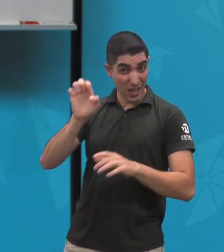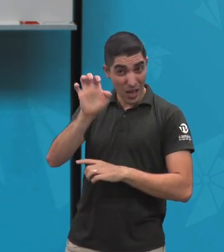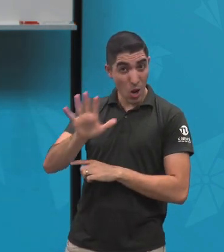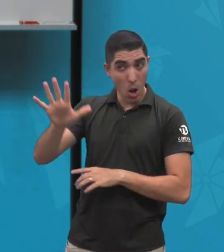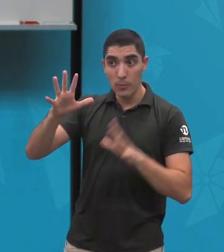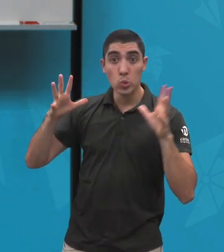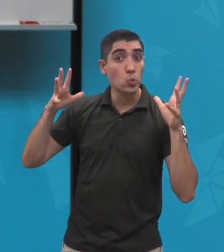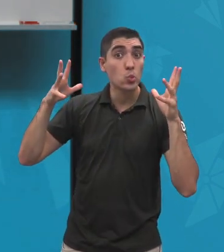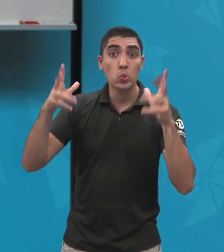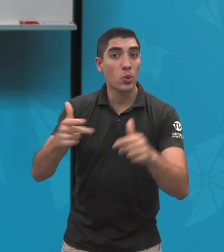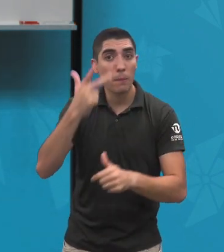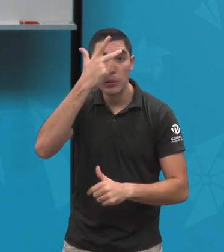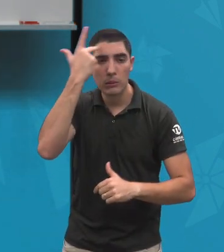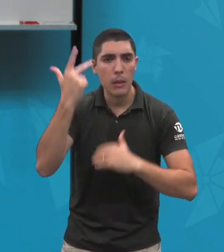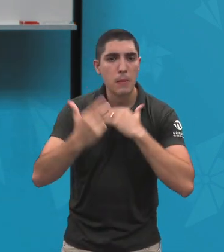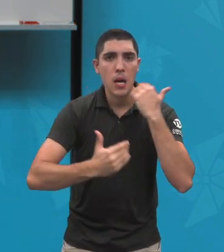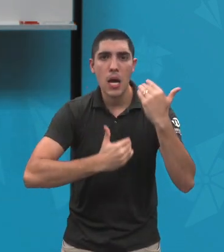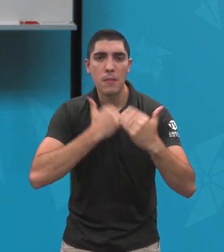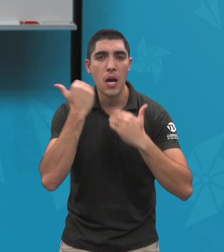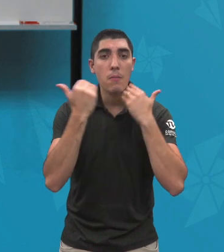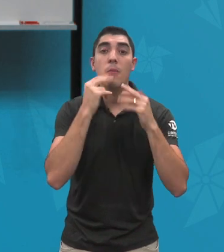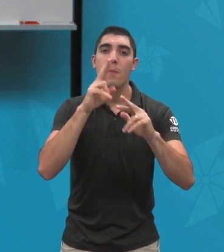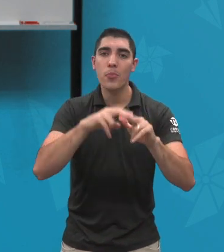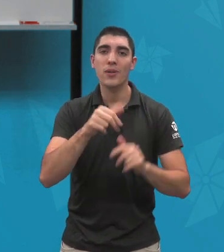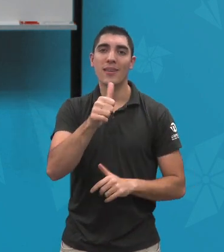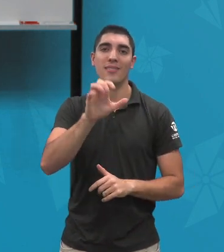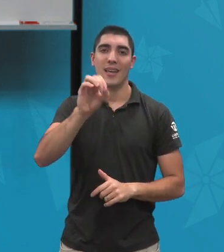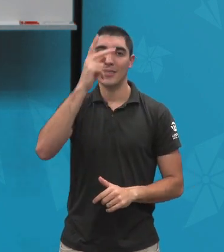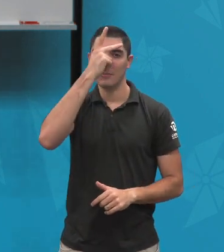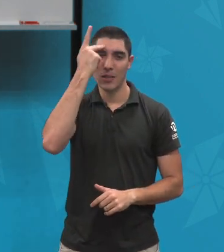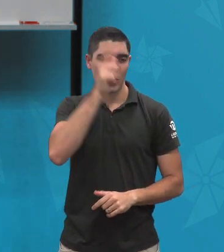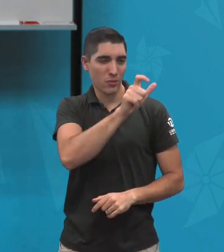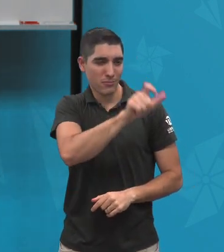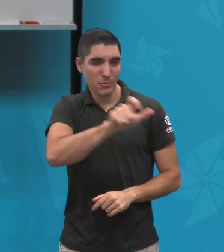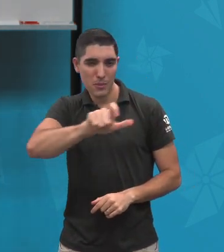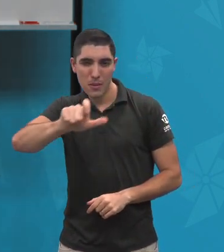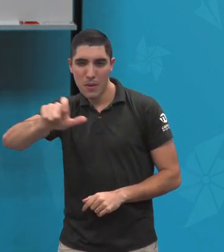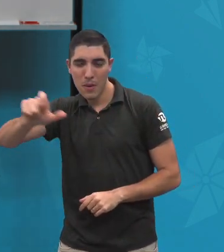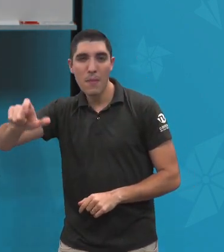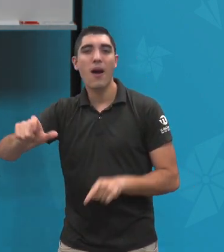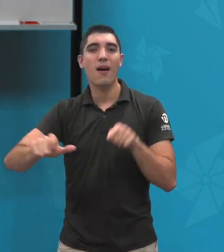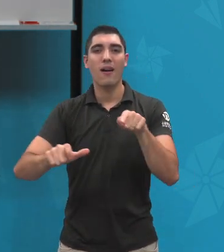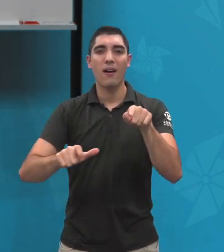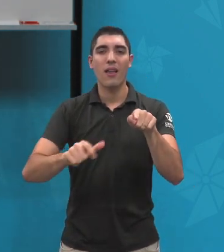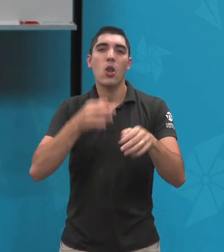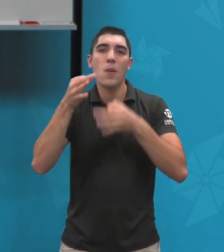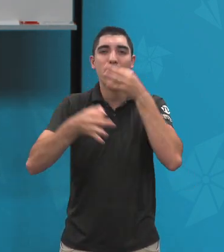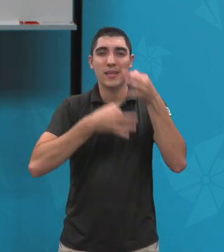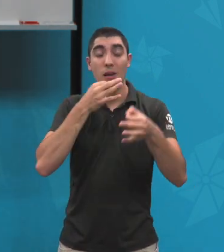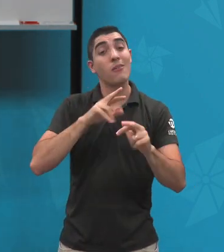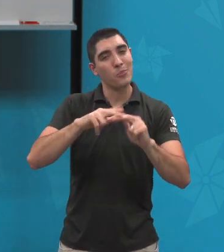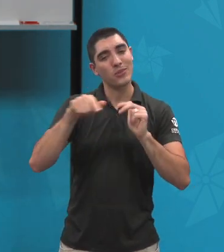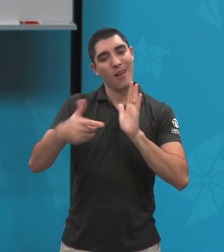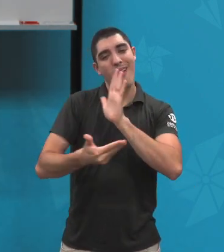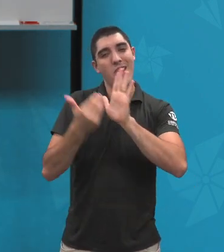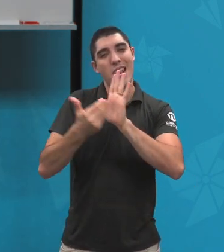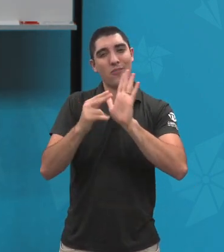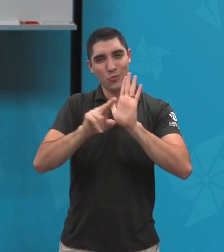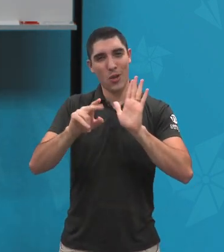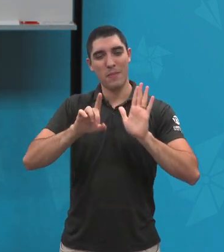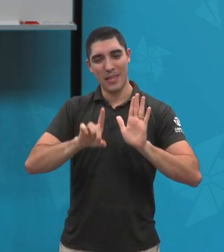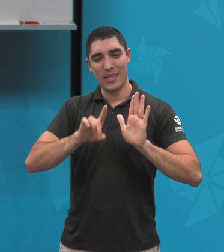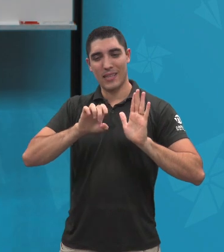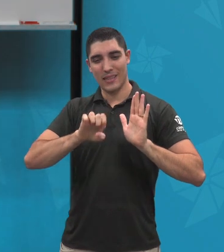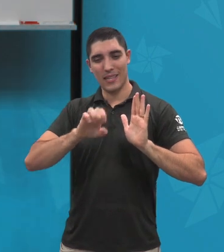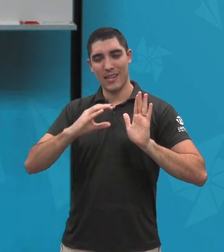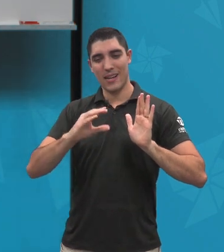as pessoas estavam passando, né? Isso é o Decameron e é